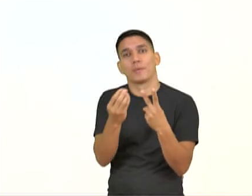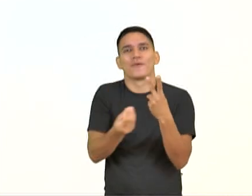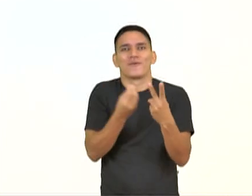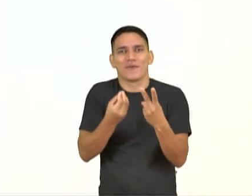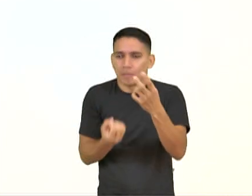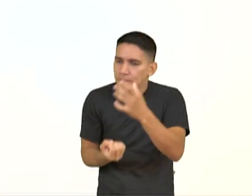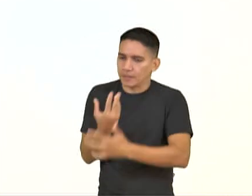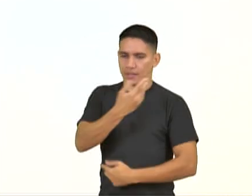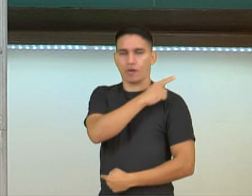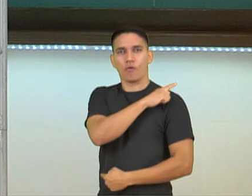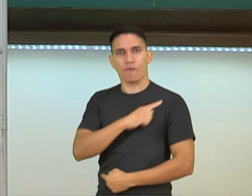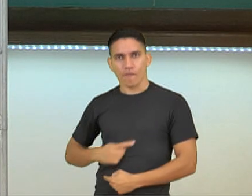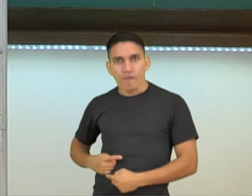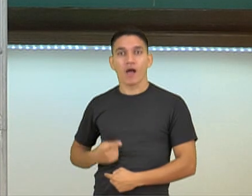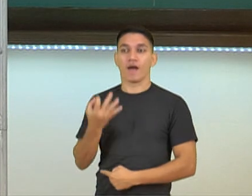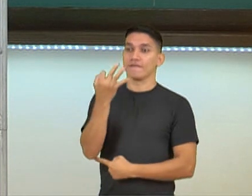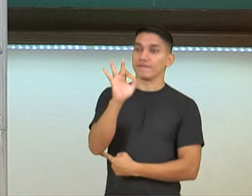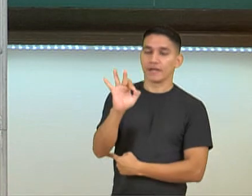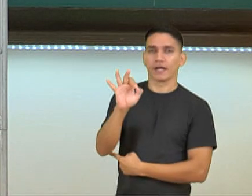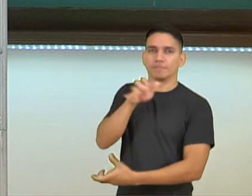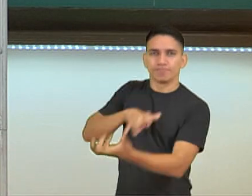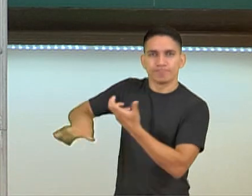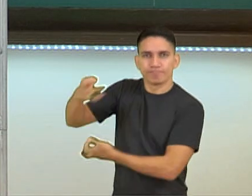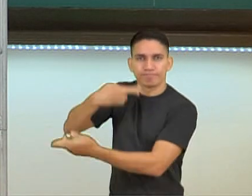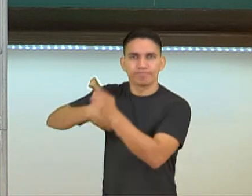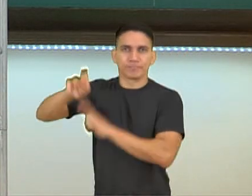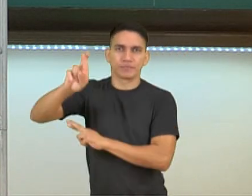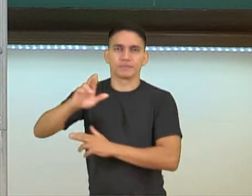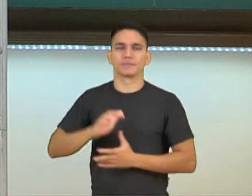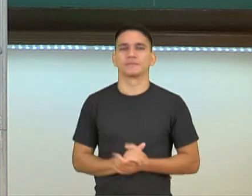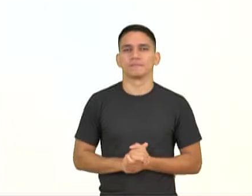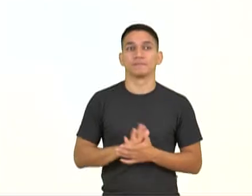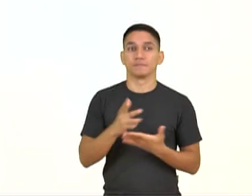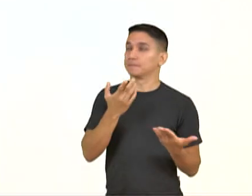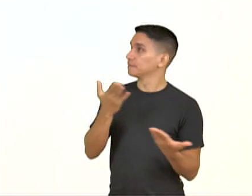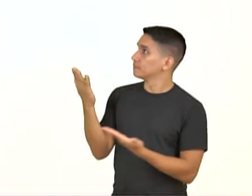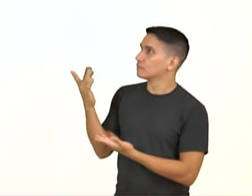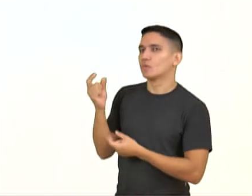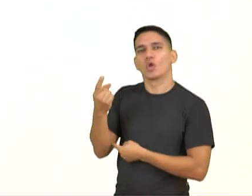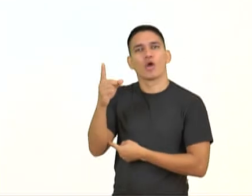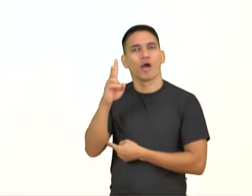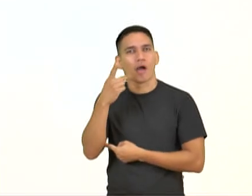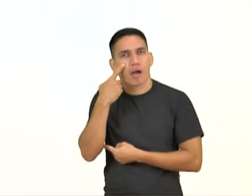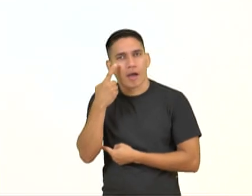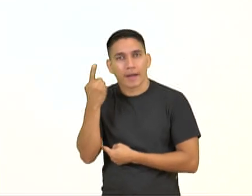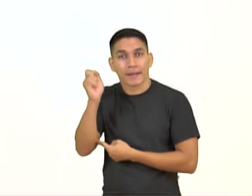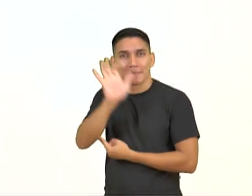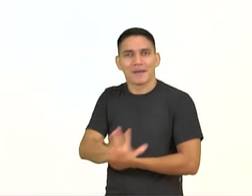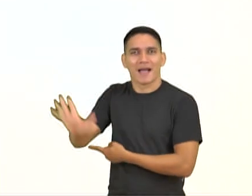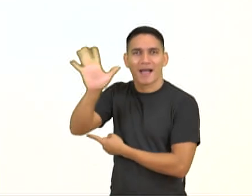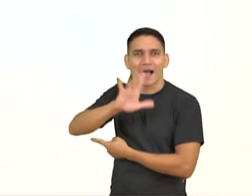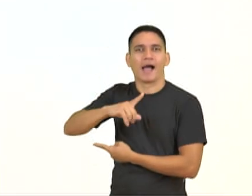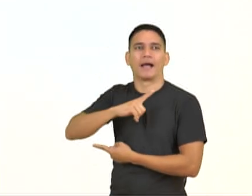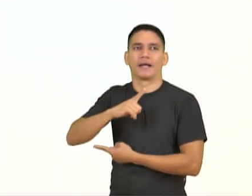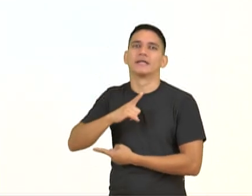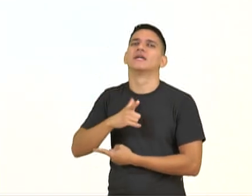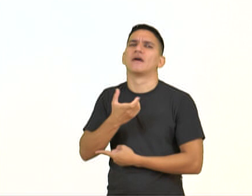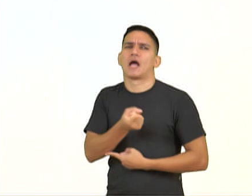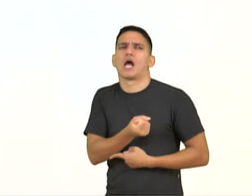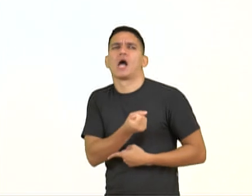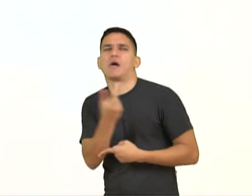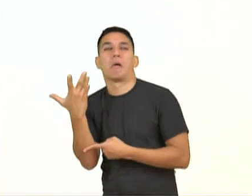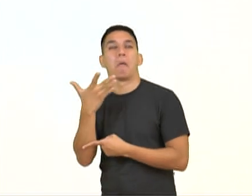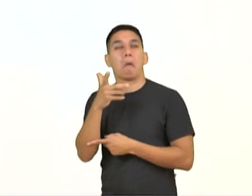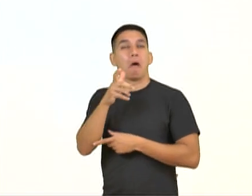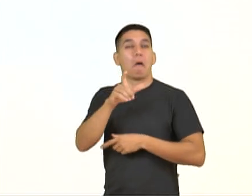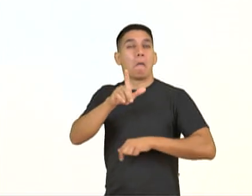governo francês revolucionário. Bom, aí agora, olha só bem essa imagem, gente. Nós estamos vendo várias